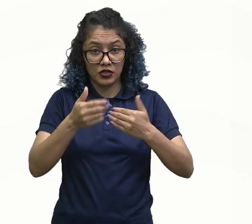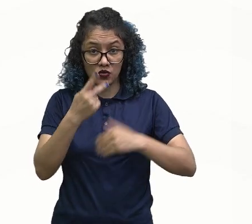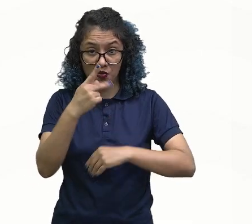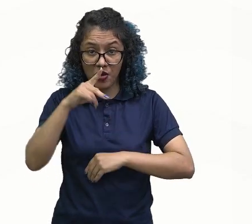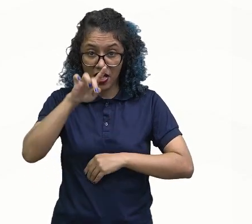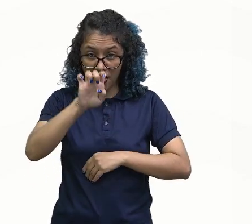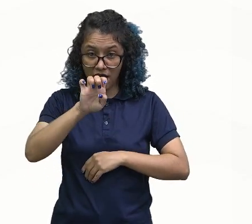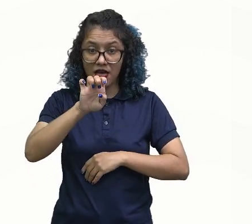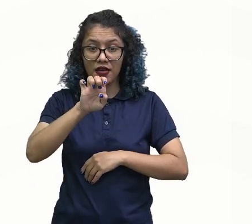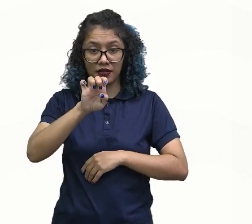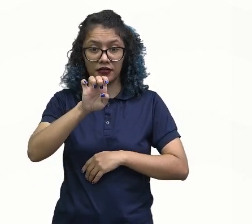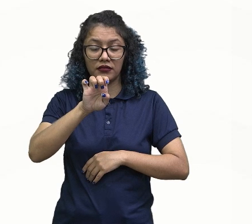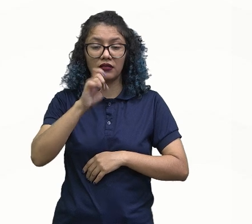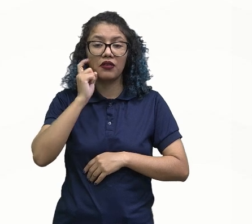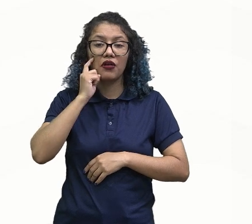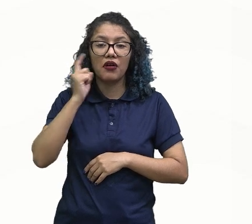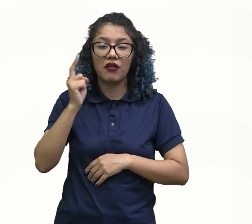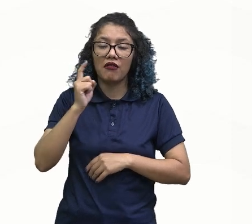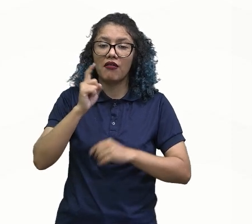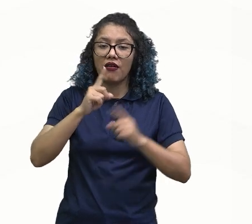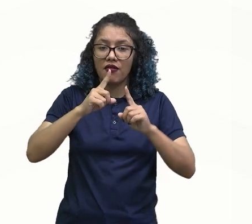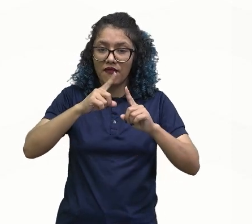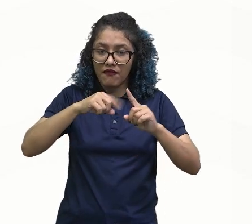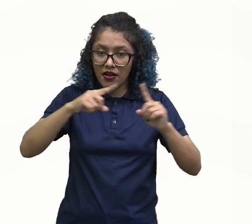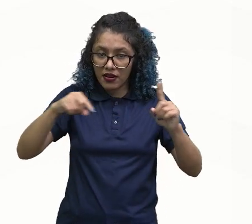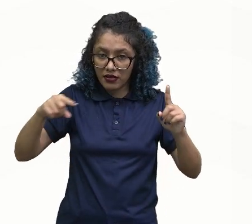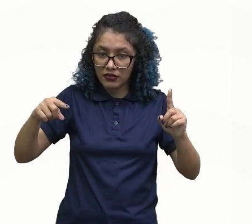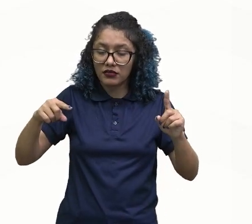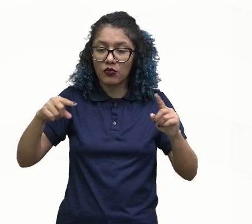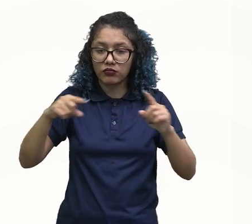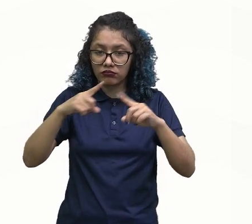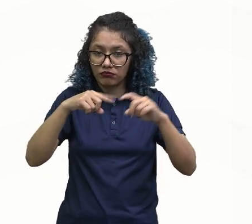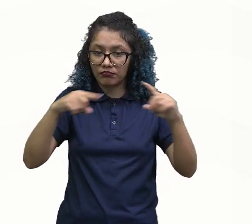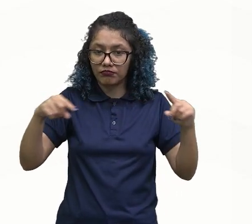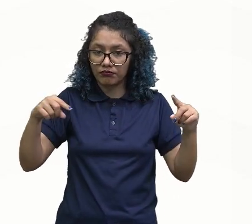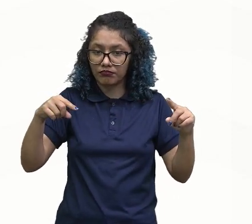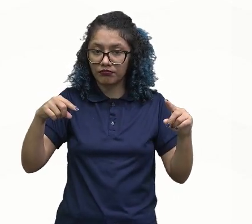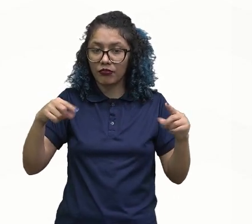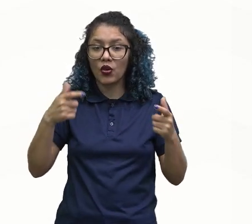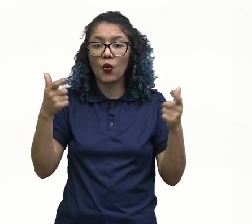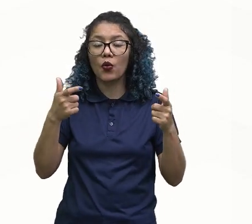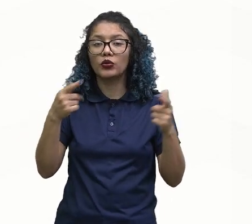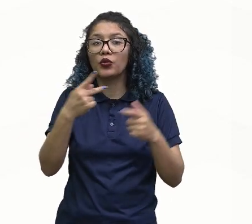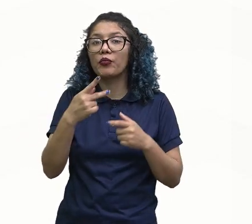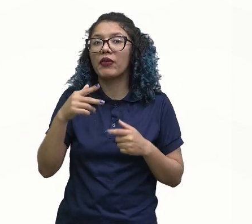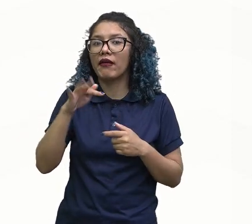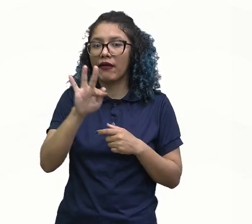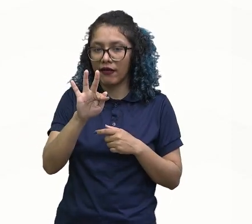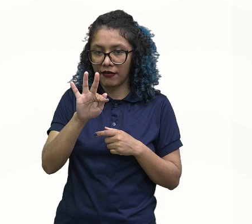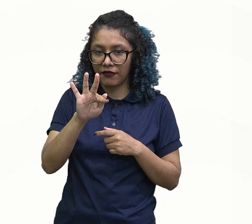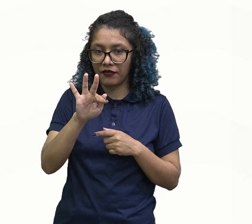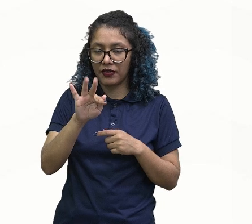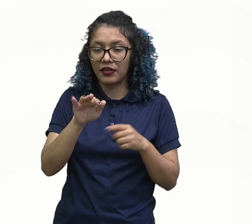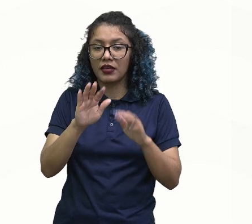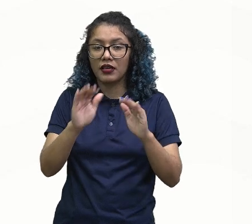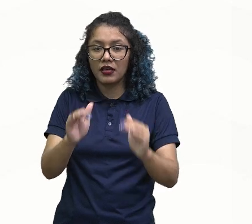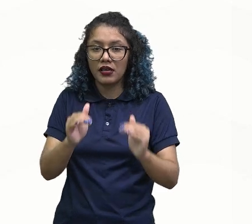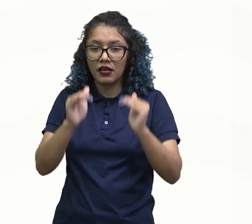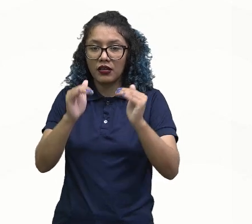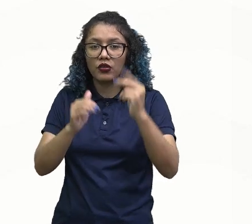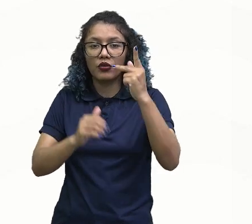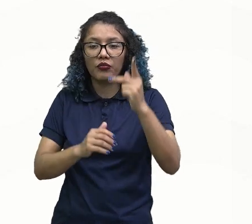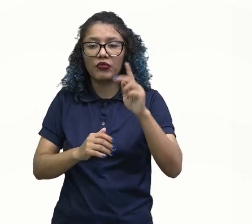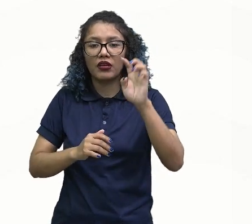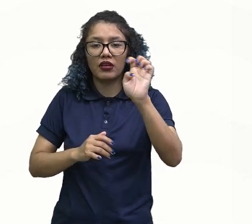ó, a variação no ponto de fusão e no ponto de ebulição,